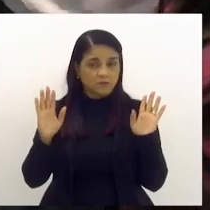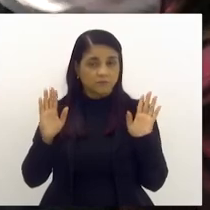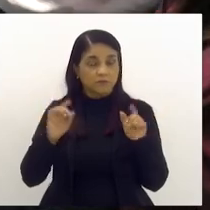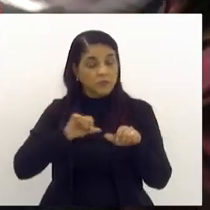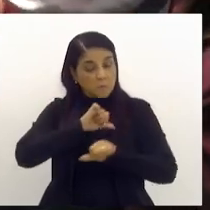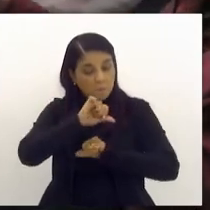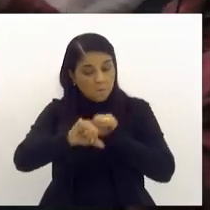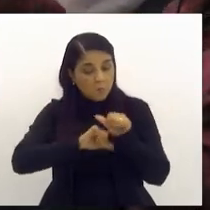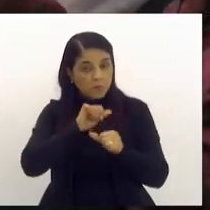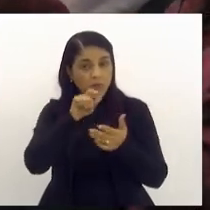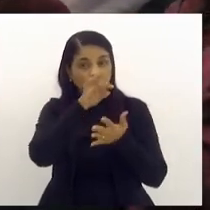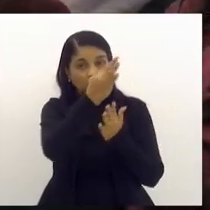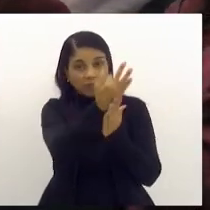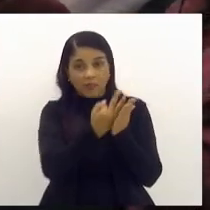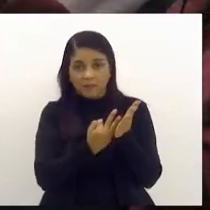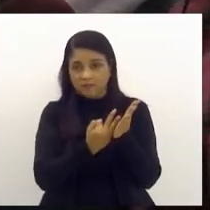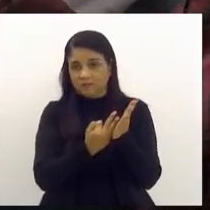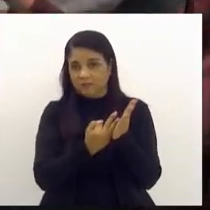alterada.